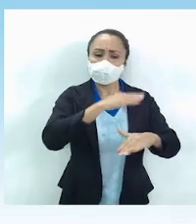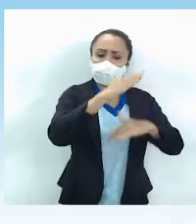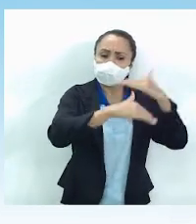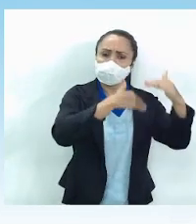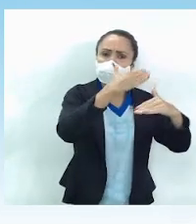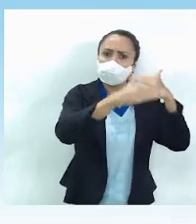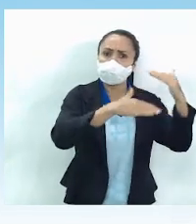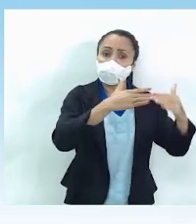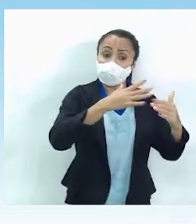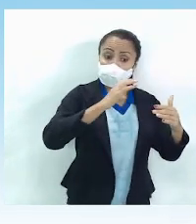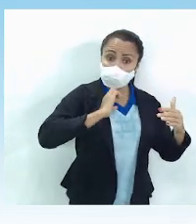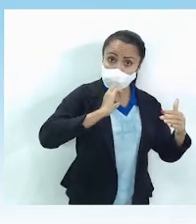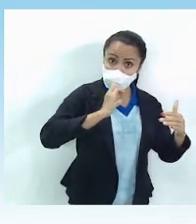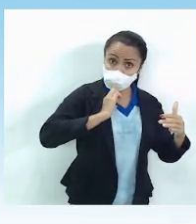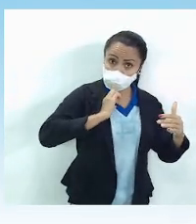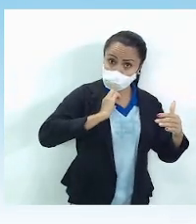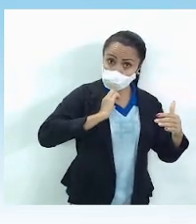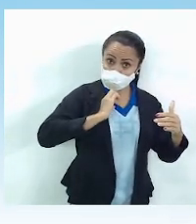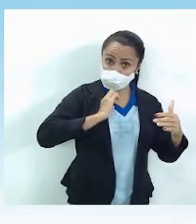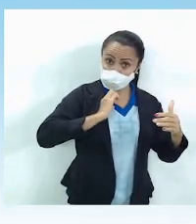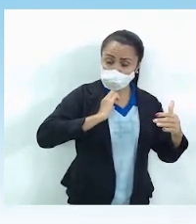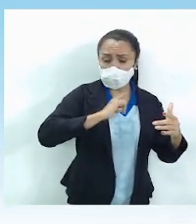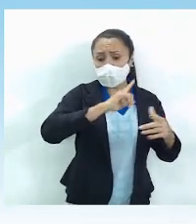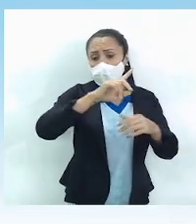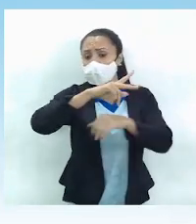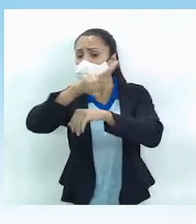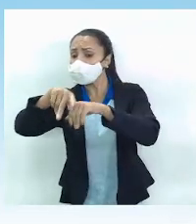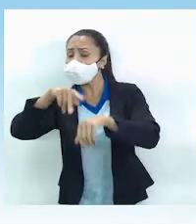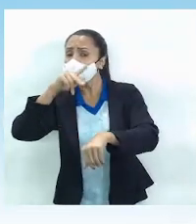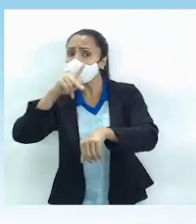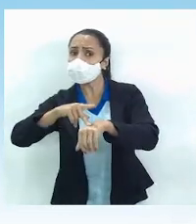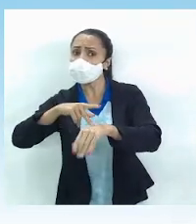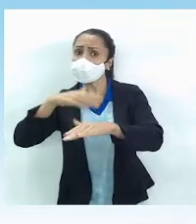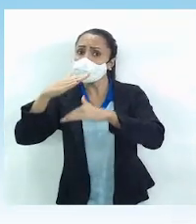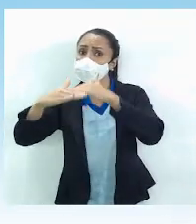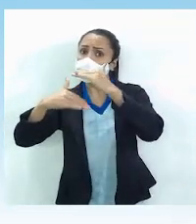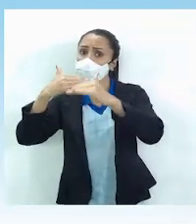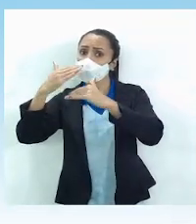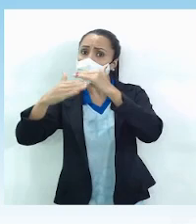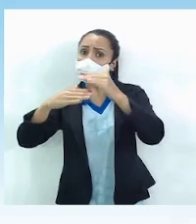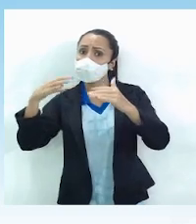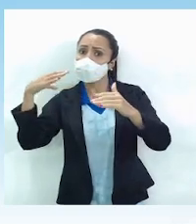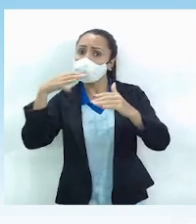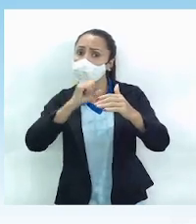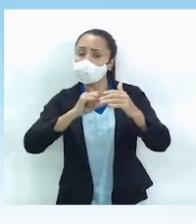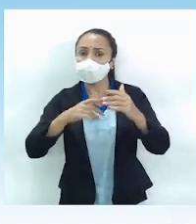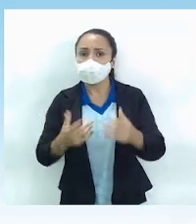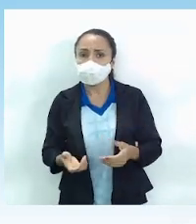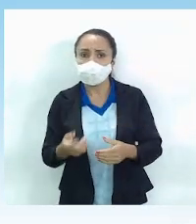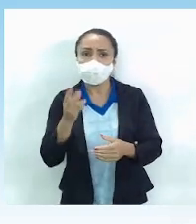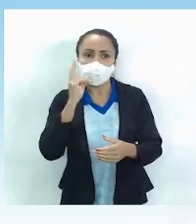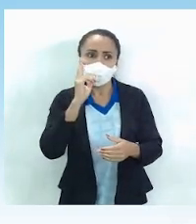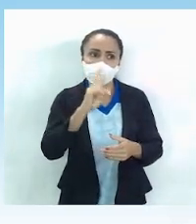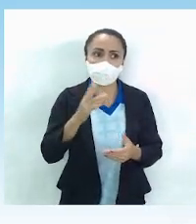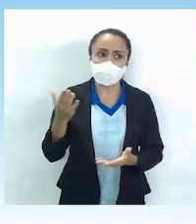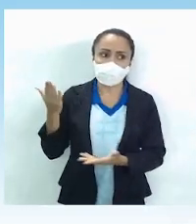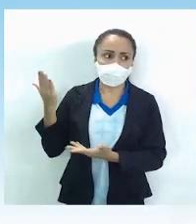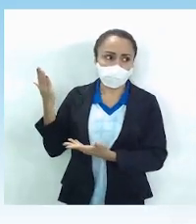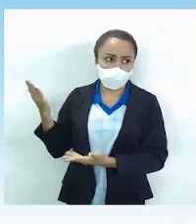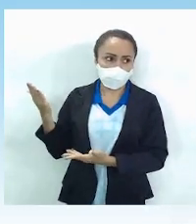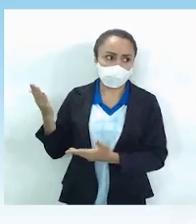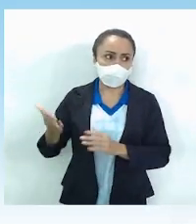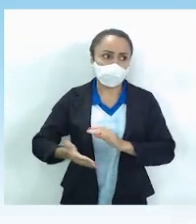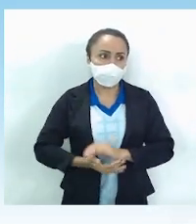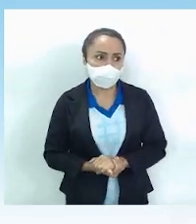desenvolvidos, ricos, e os países em desenvolvimento e emergente? Vamos ver aí na questão como